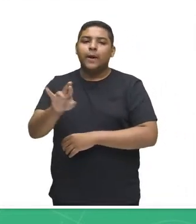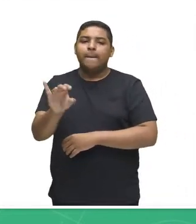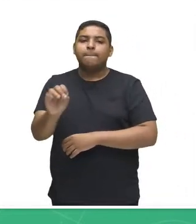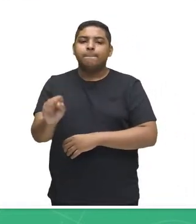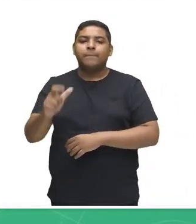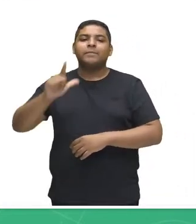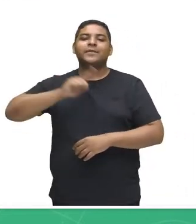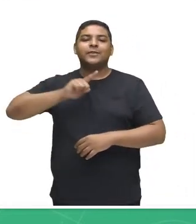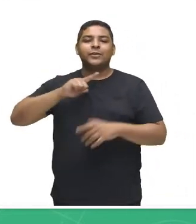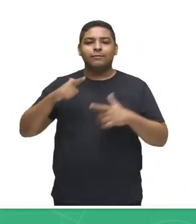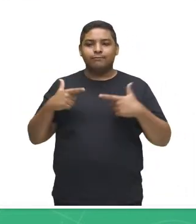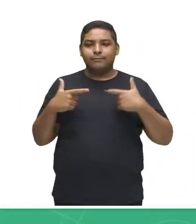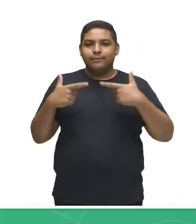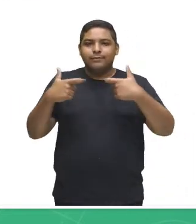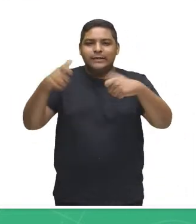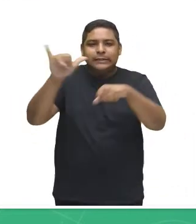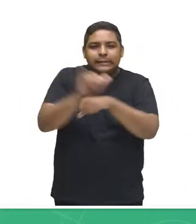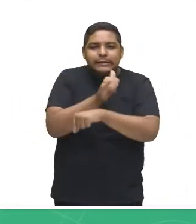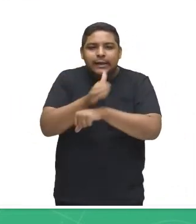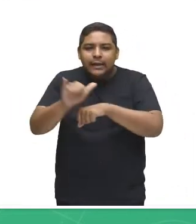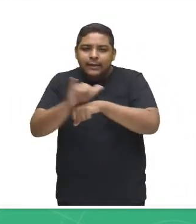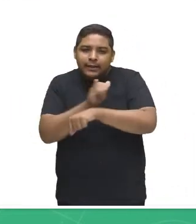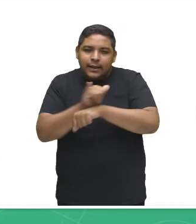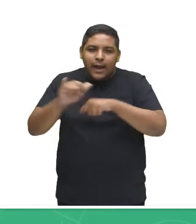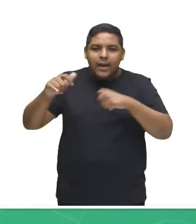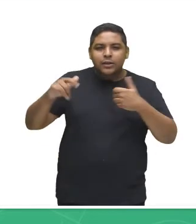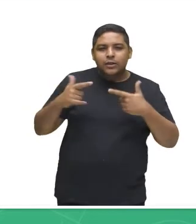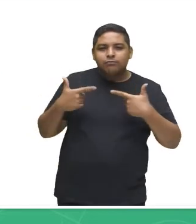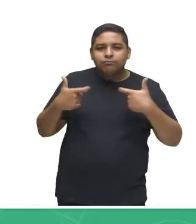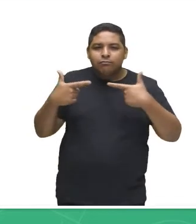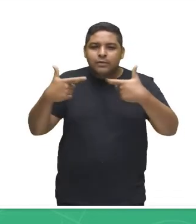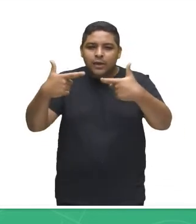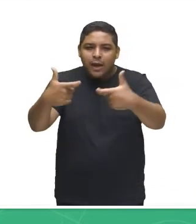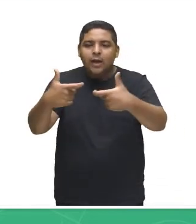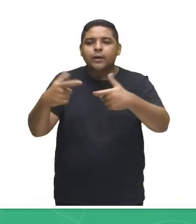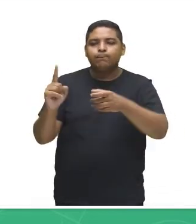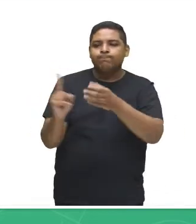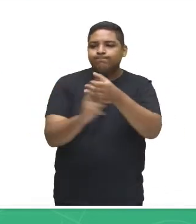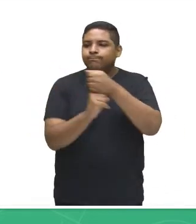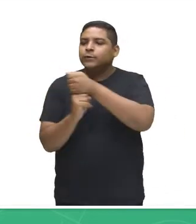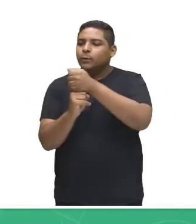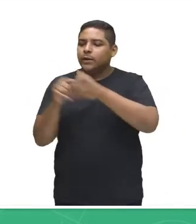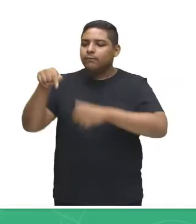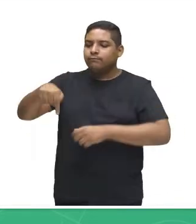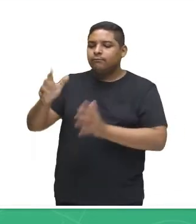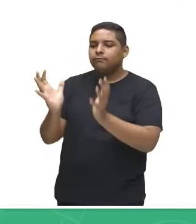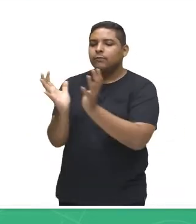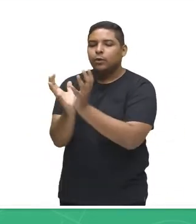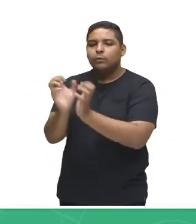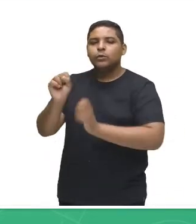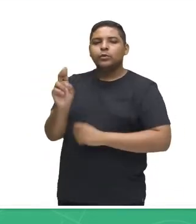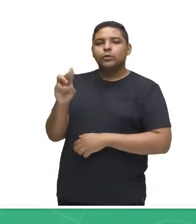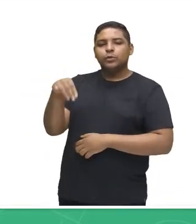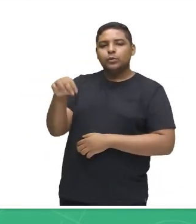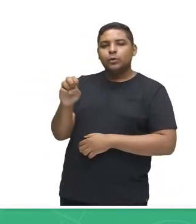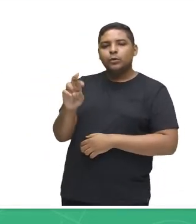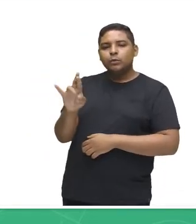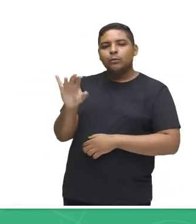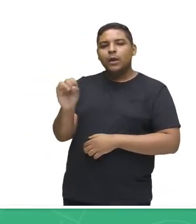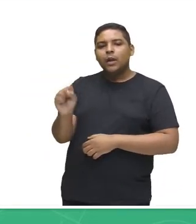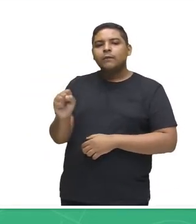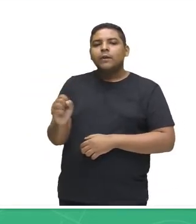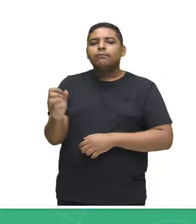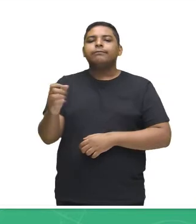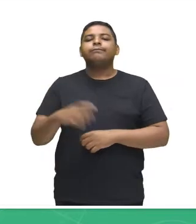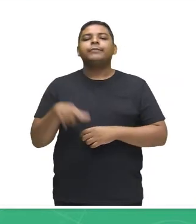mais elaboradas, então isso fez com que eles dominassem os sumérios, certo? Esses povos vão desaparecer? Gradativamente,